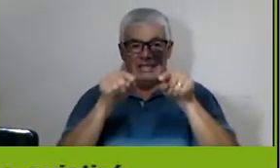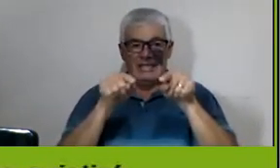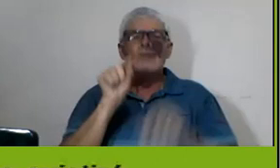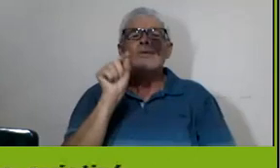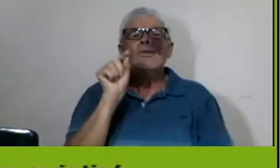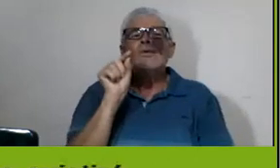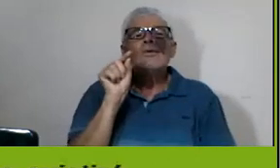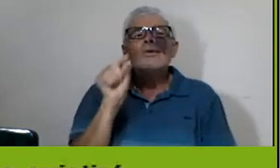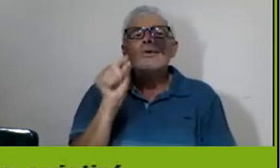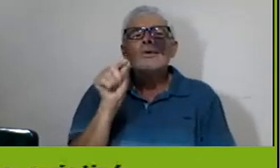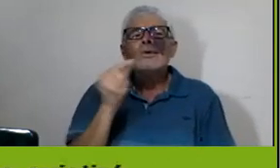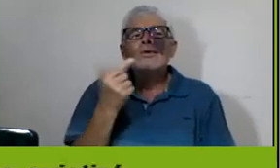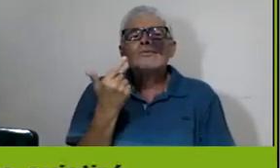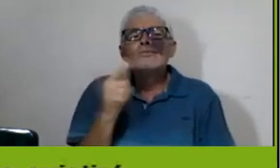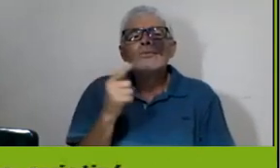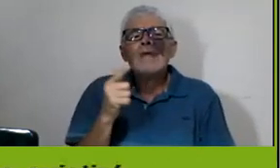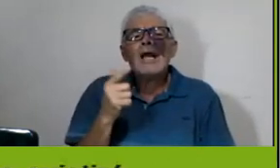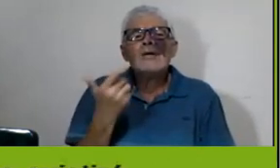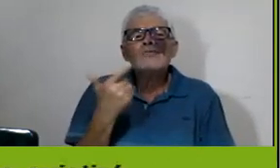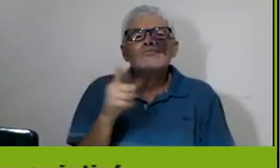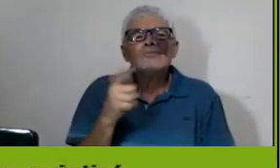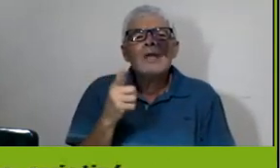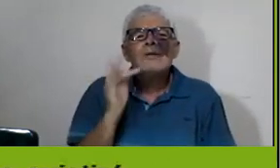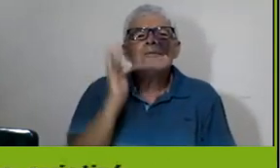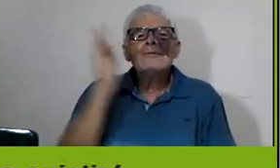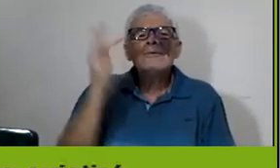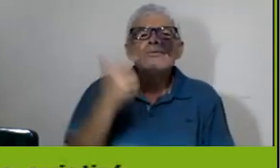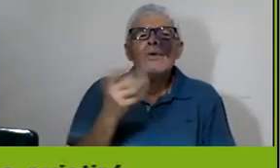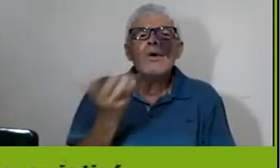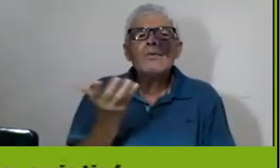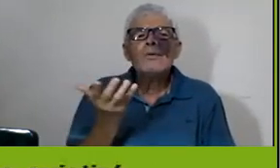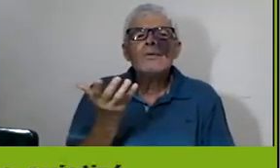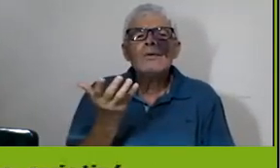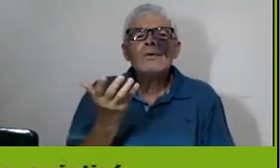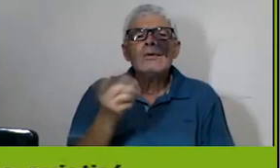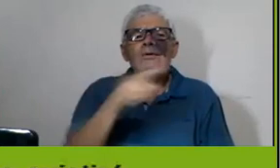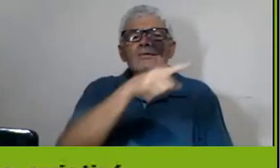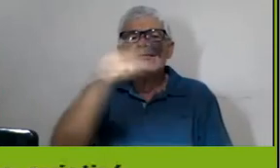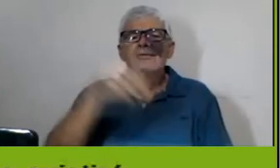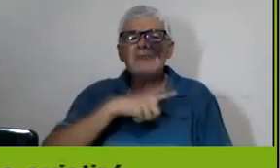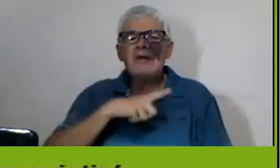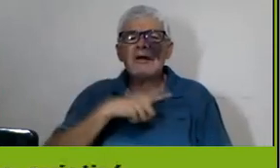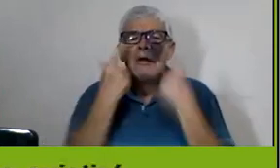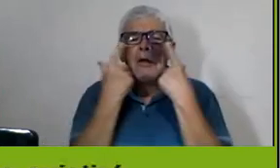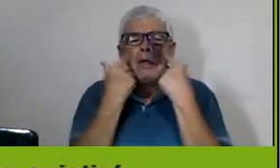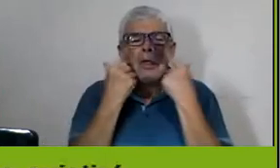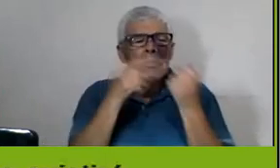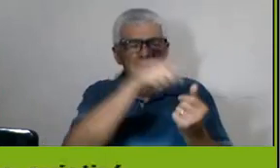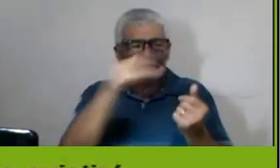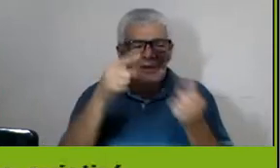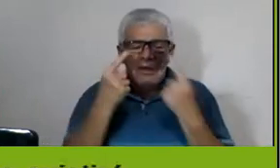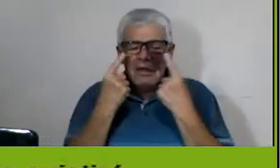menores, mas, como já foi colocado aqui, não é menor por ser menos importante, sim porque o livro é pequeno mesmo,